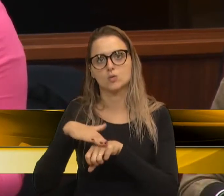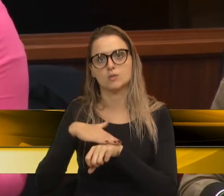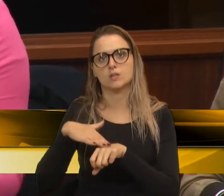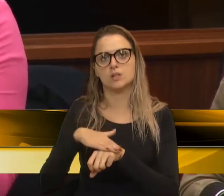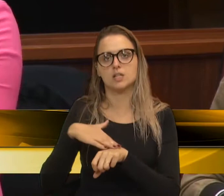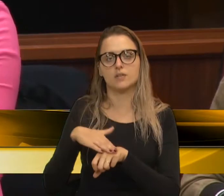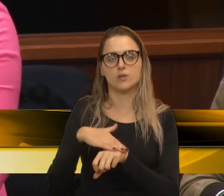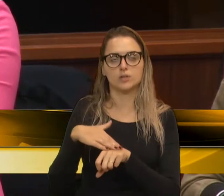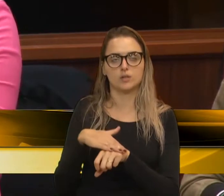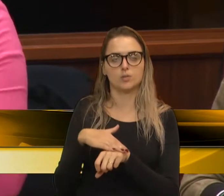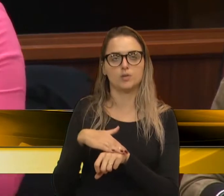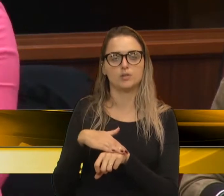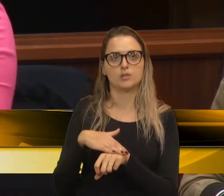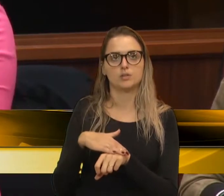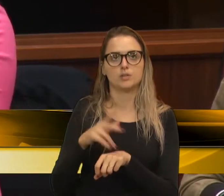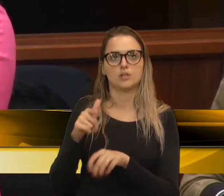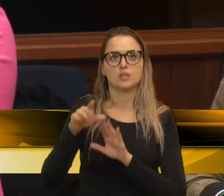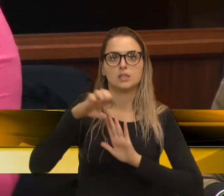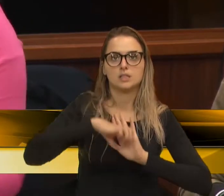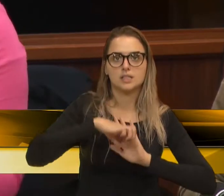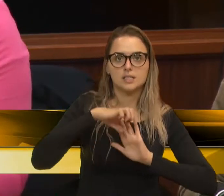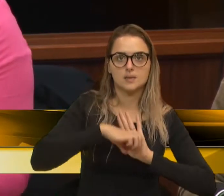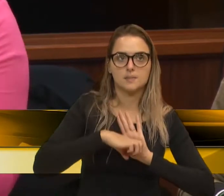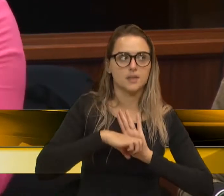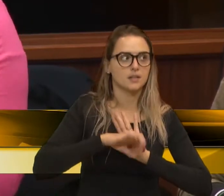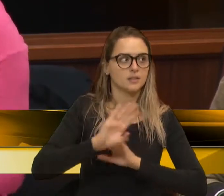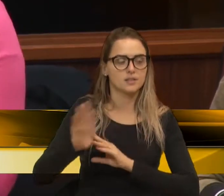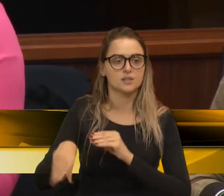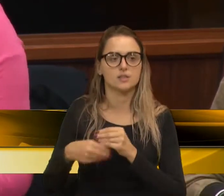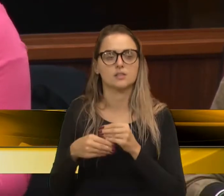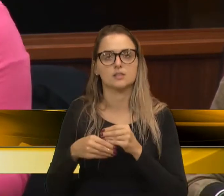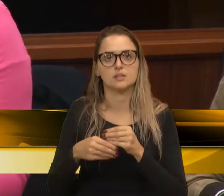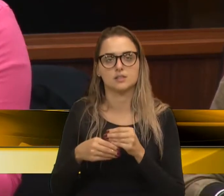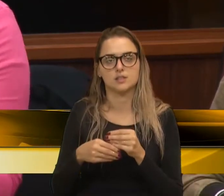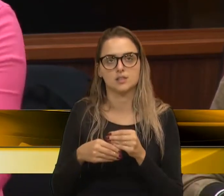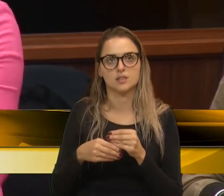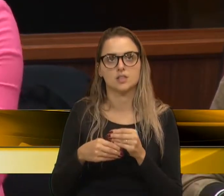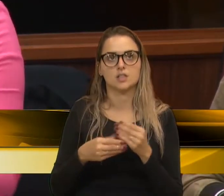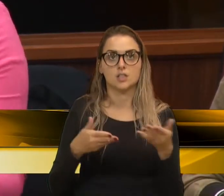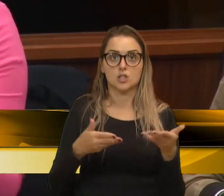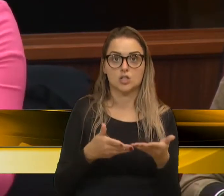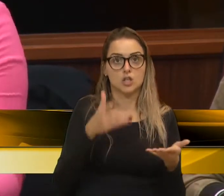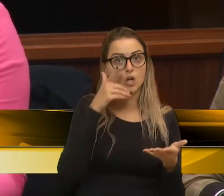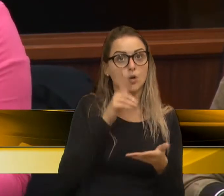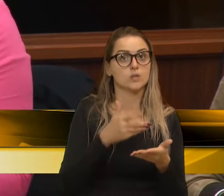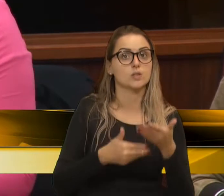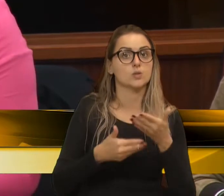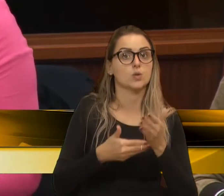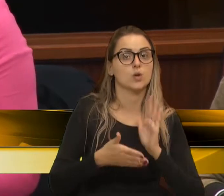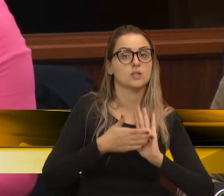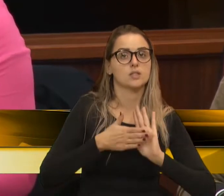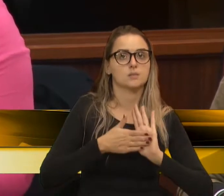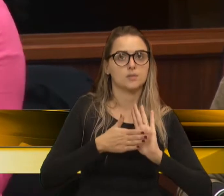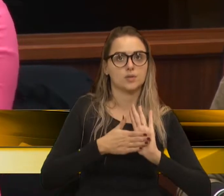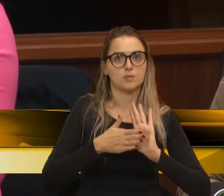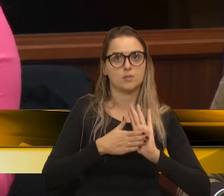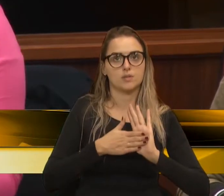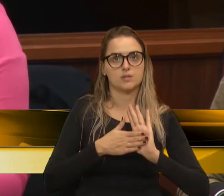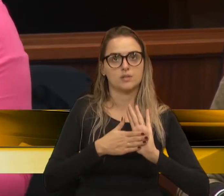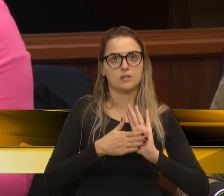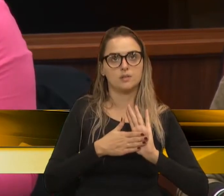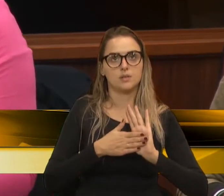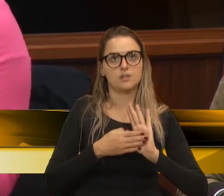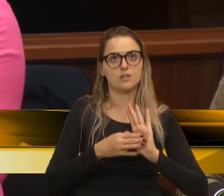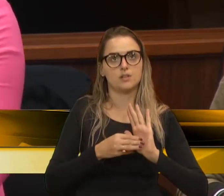até um certo desconforto, porque tinha emendas que não eram possíveis e tal, mas a gente conseguiu vencer todas essas pautas mais da